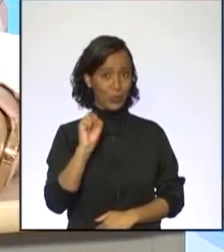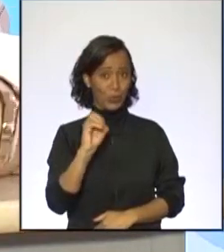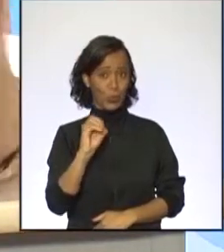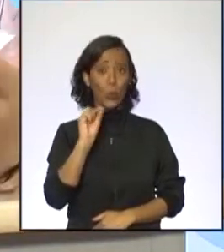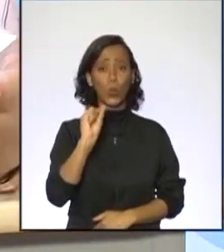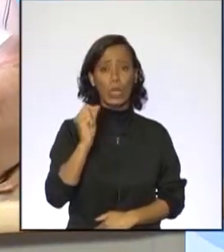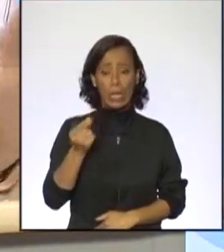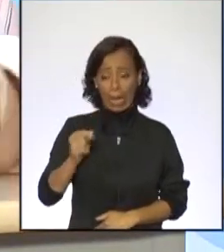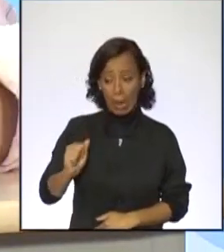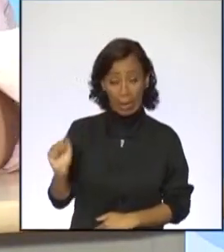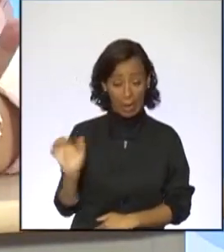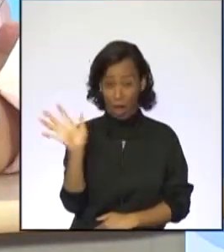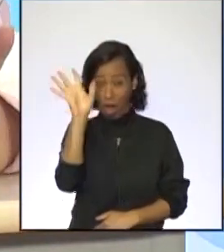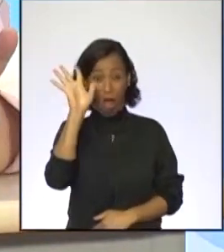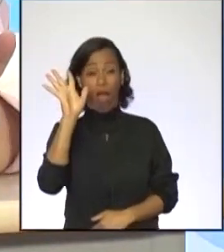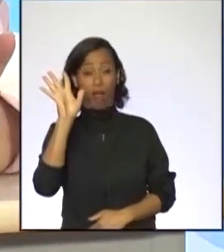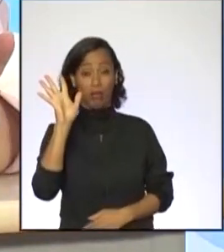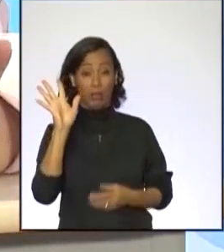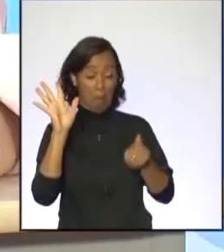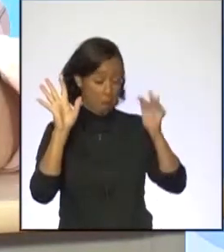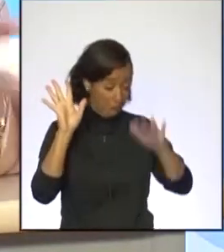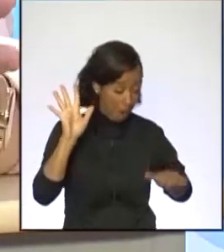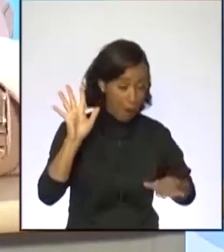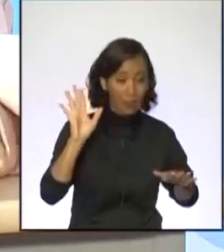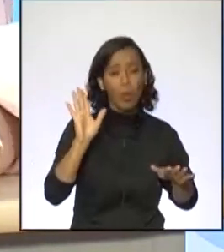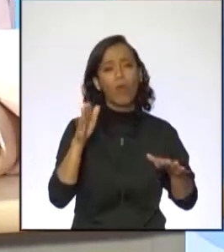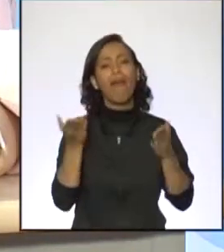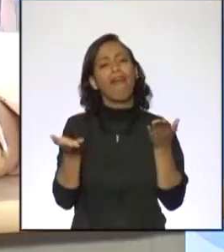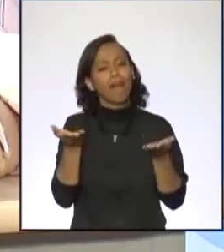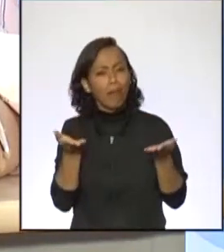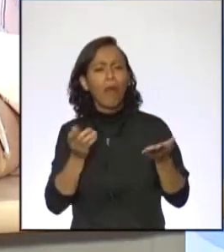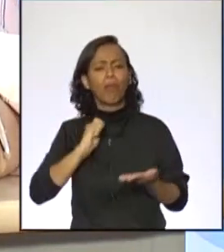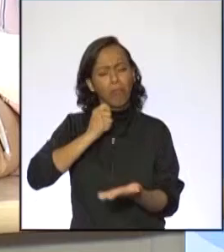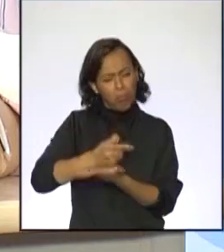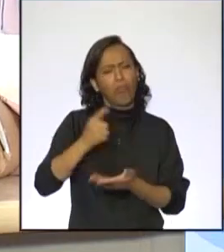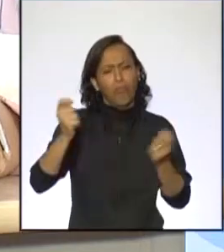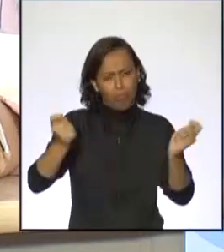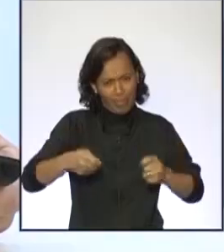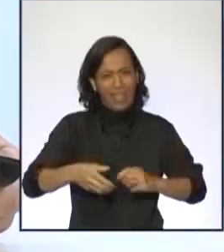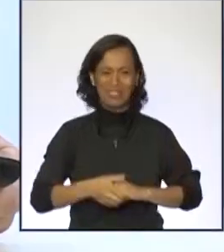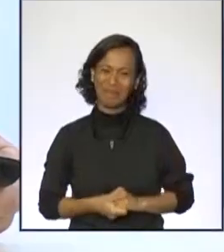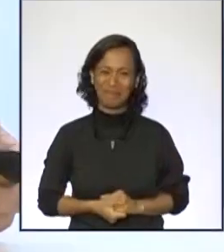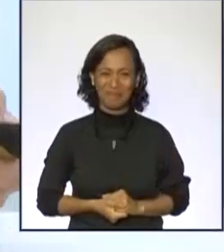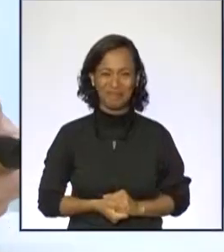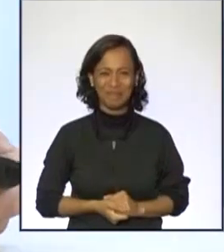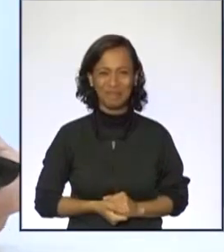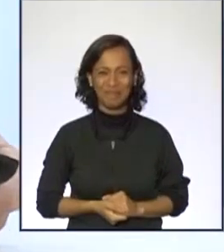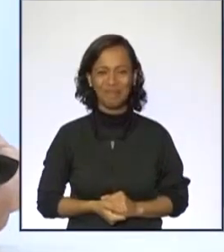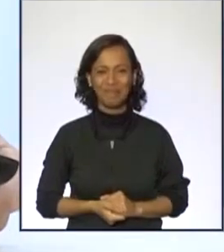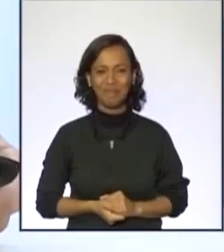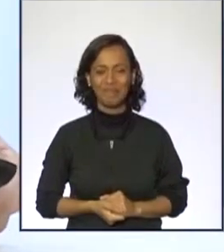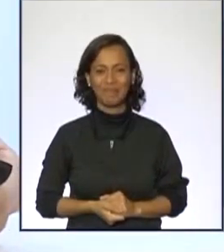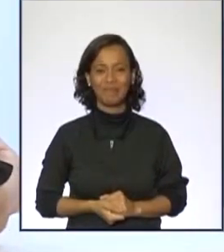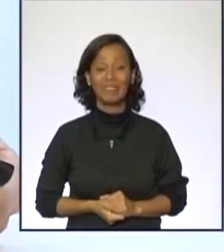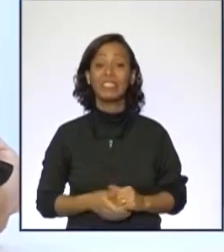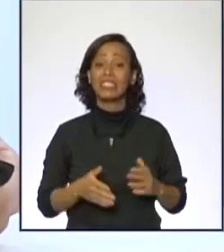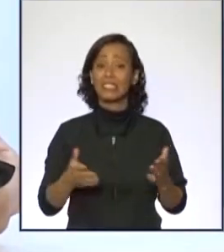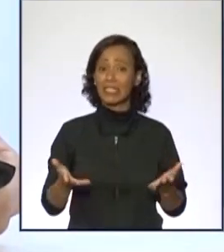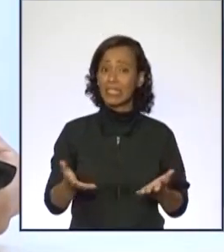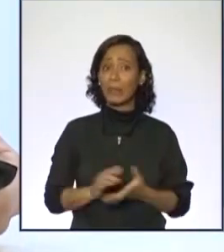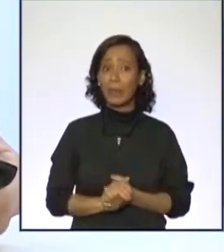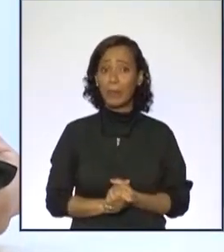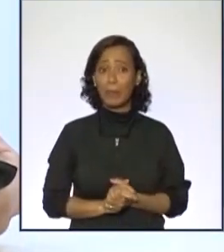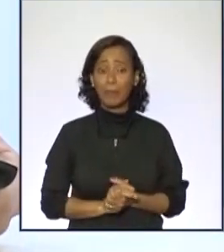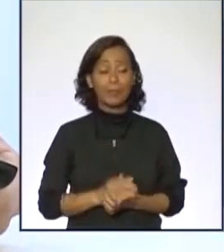nem muito caro, nem muito barato, mas de qualquer forma, que a gente consiga pagar. Pois é. Então, a tentativa